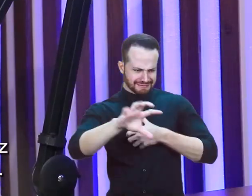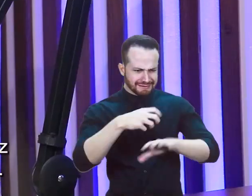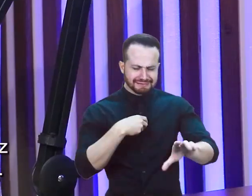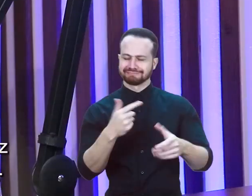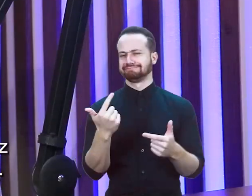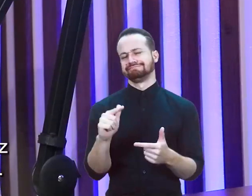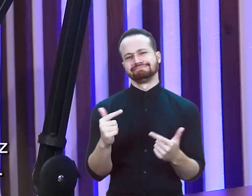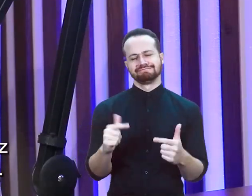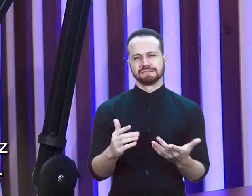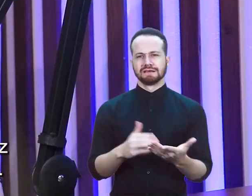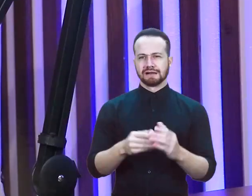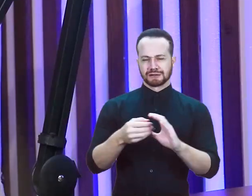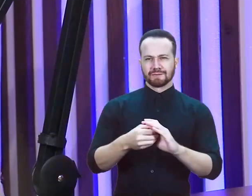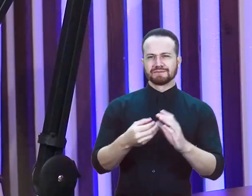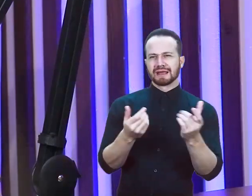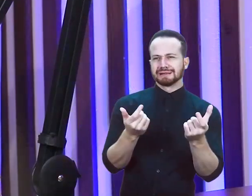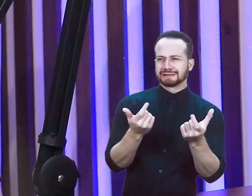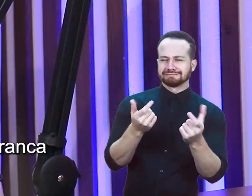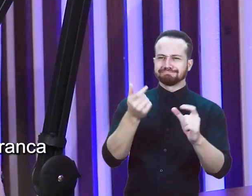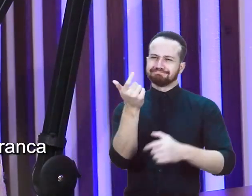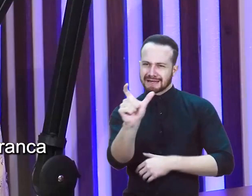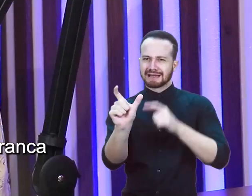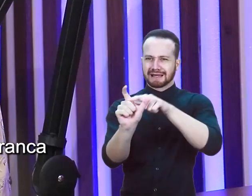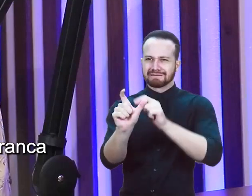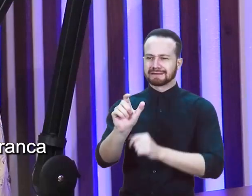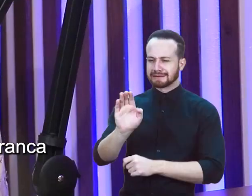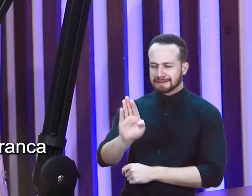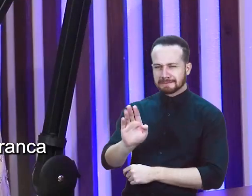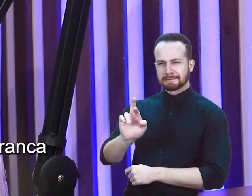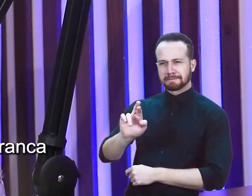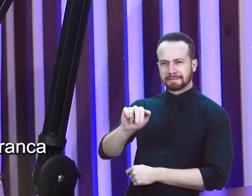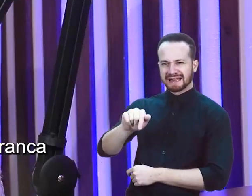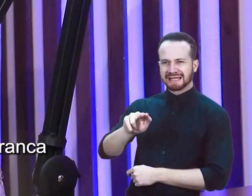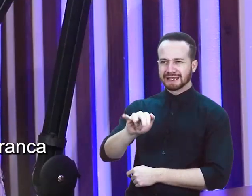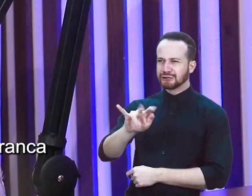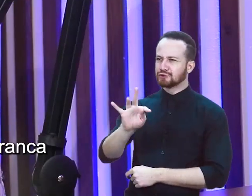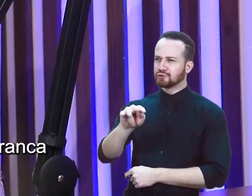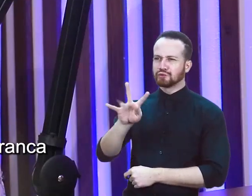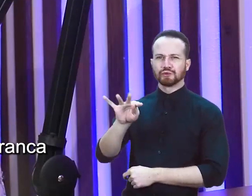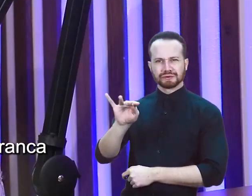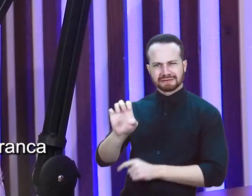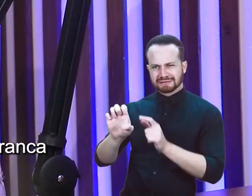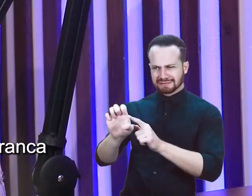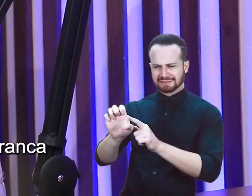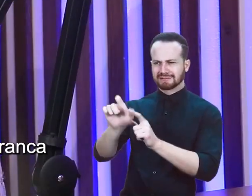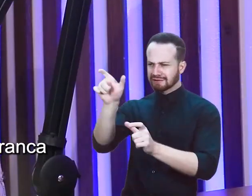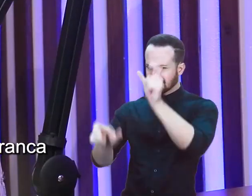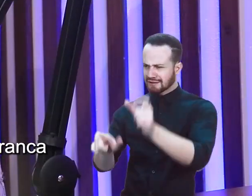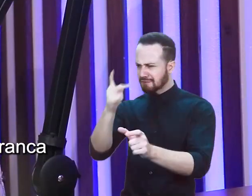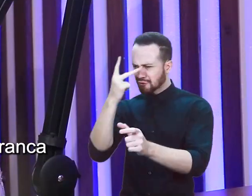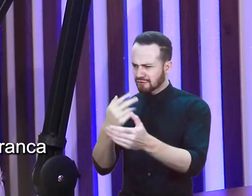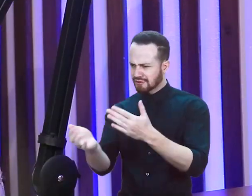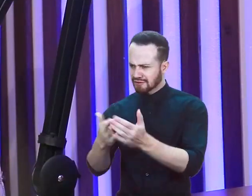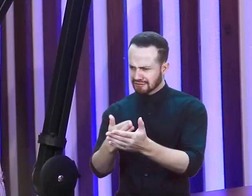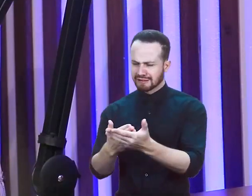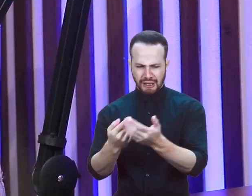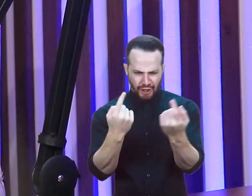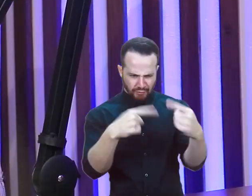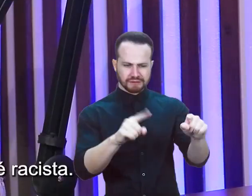eu trago esse conceito, branquitude. Porque não é qualquer pessoa branca que é inimiga e